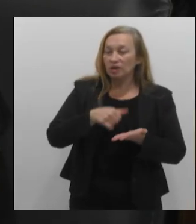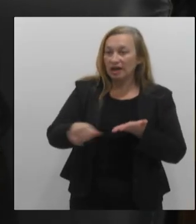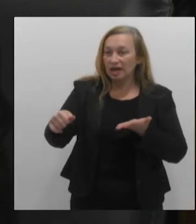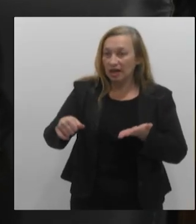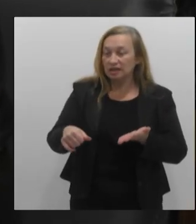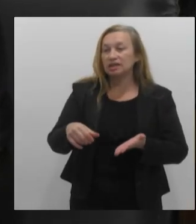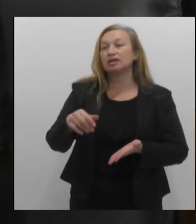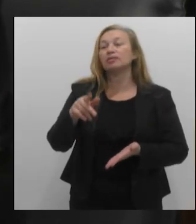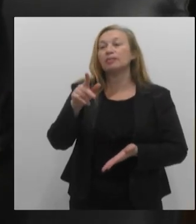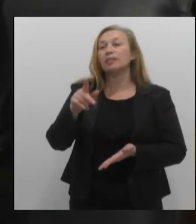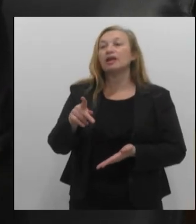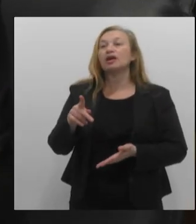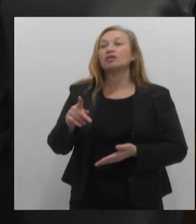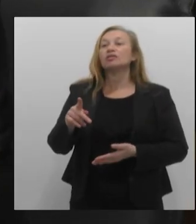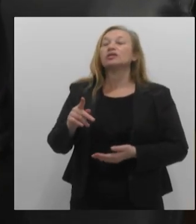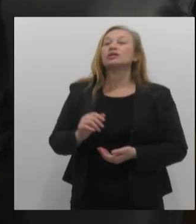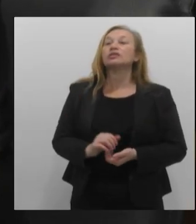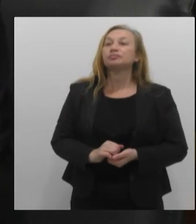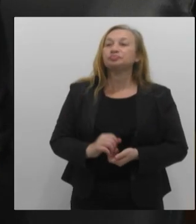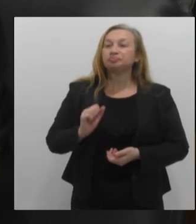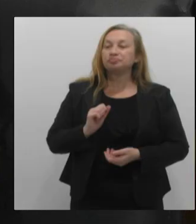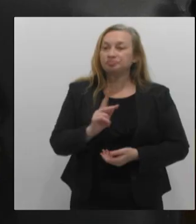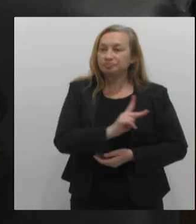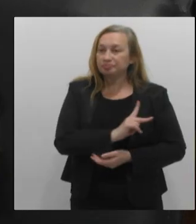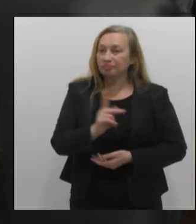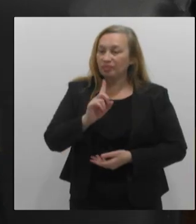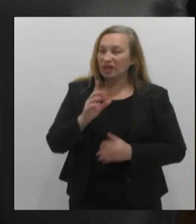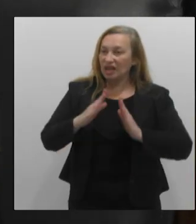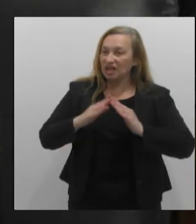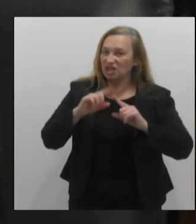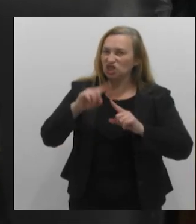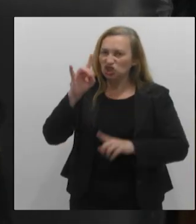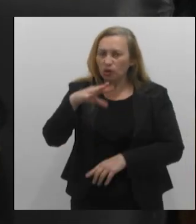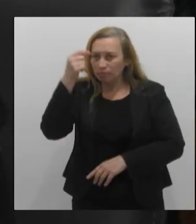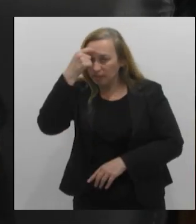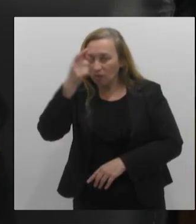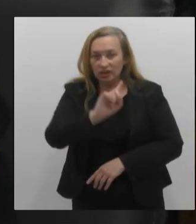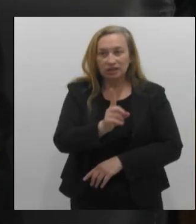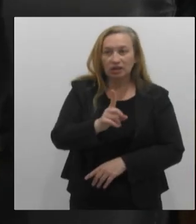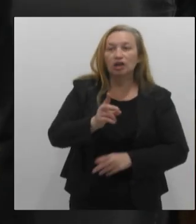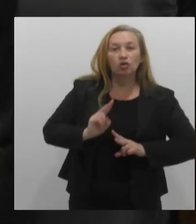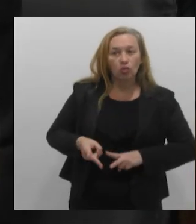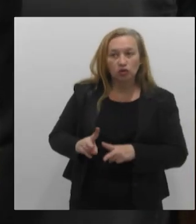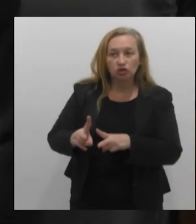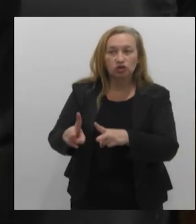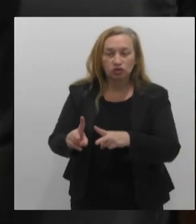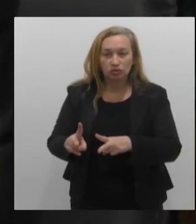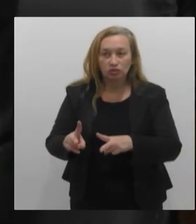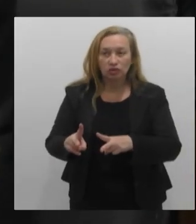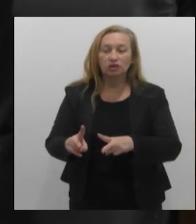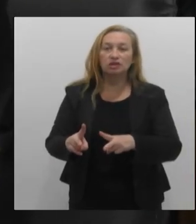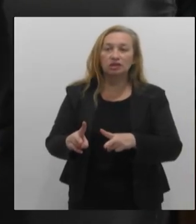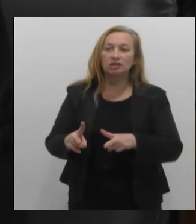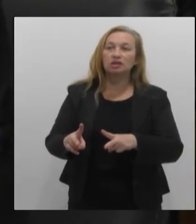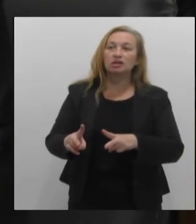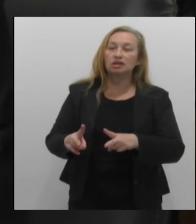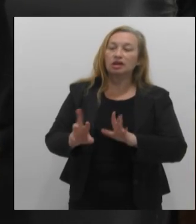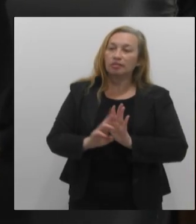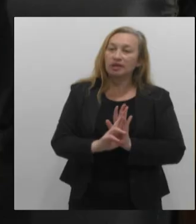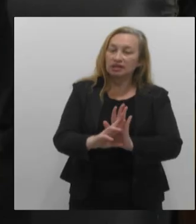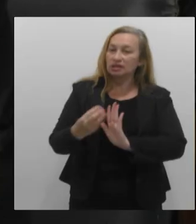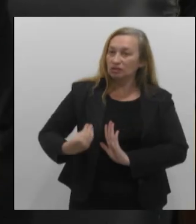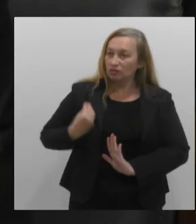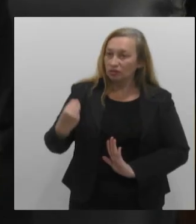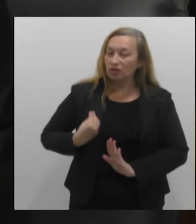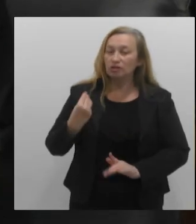o nosso arcebispo nos recorda que a Igreja não é apenas memória, ela continua sendo uma presença viva. O